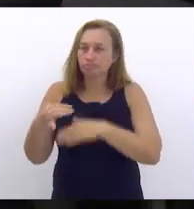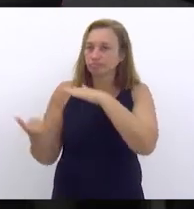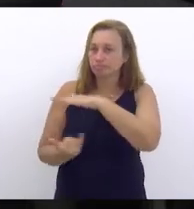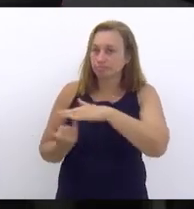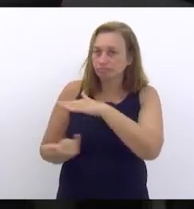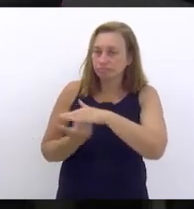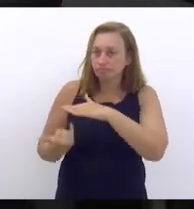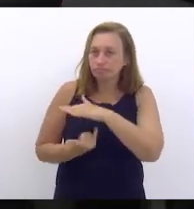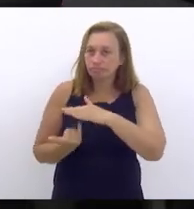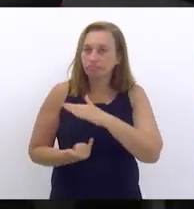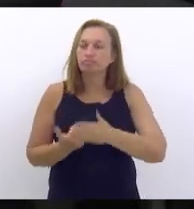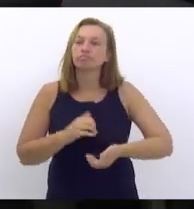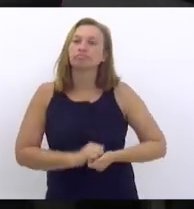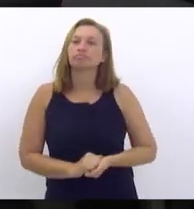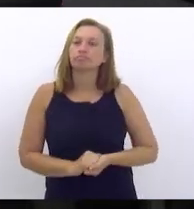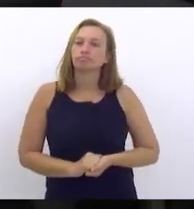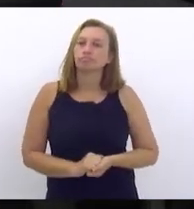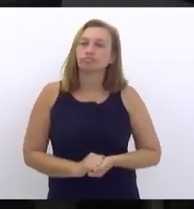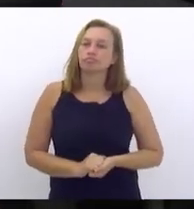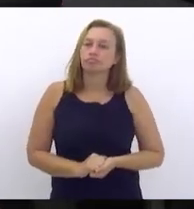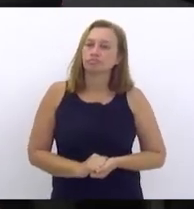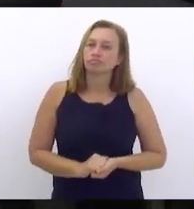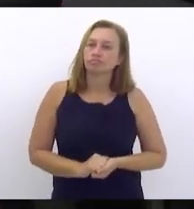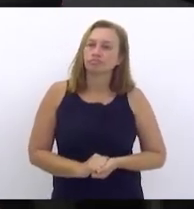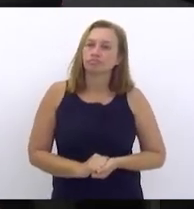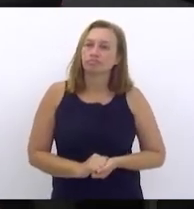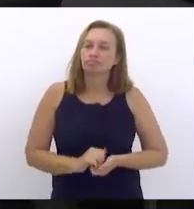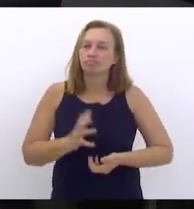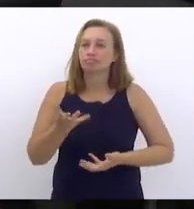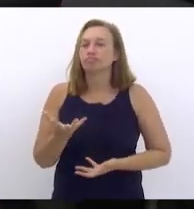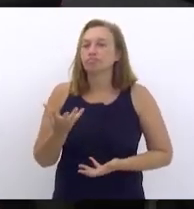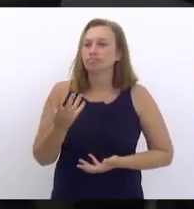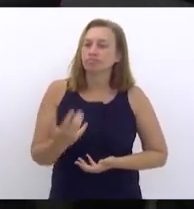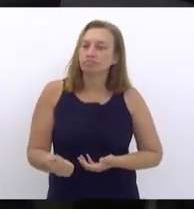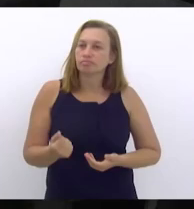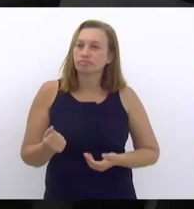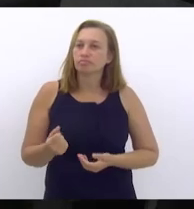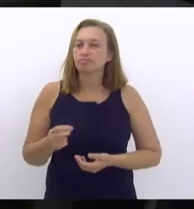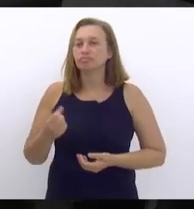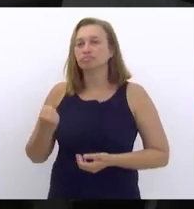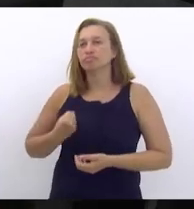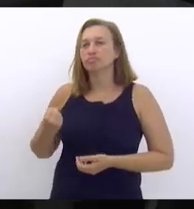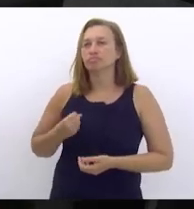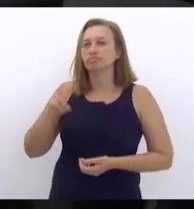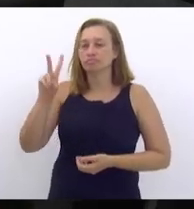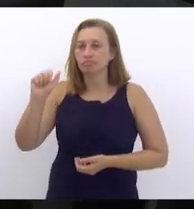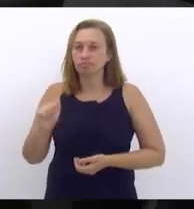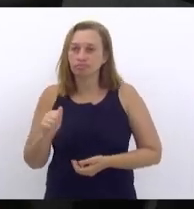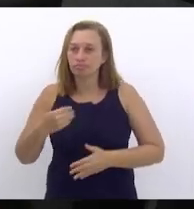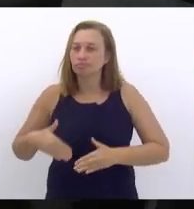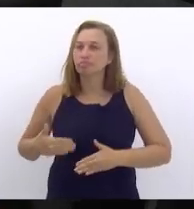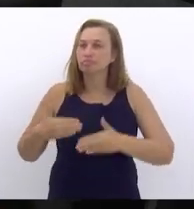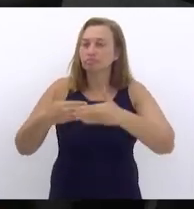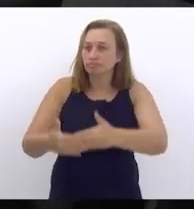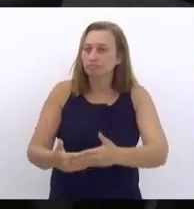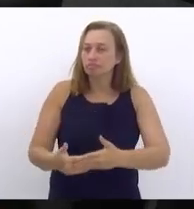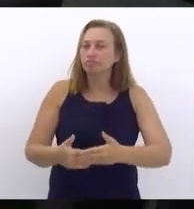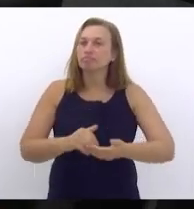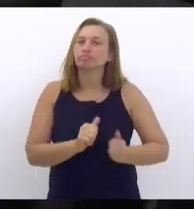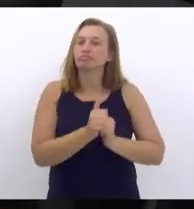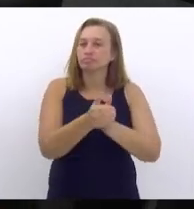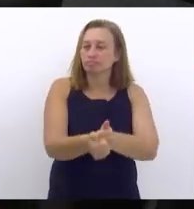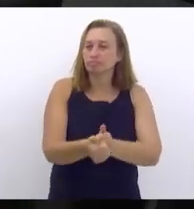instituições de fomento, a partir da adoção da reserva de vagas, avança, garantindo a participação de segmentos que